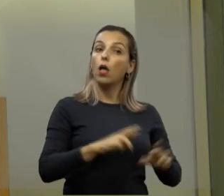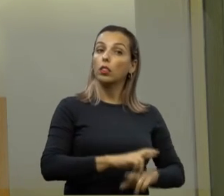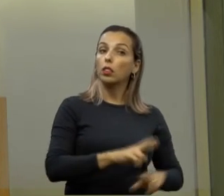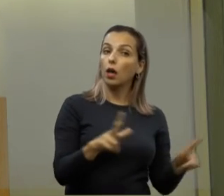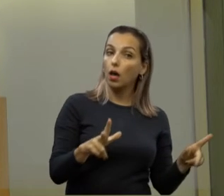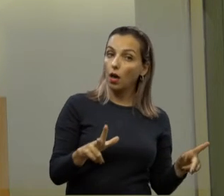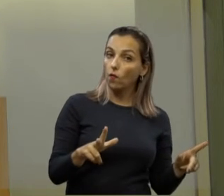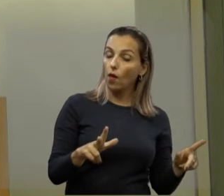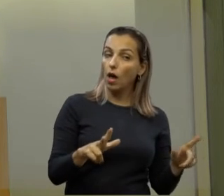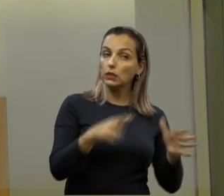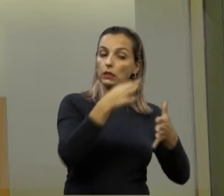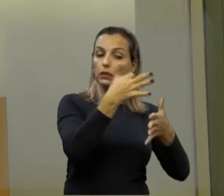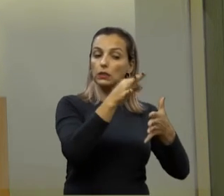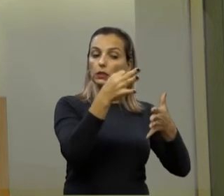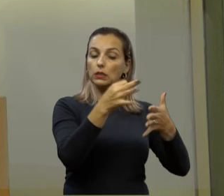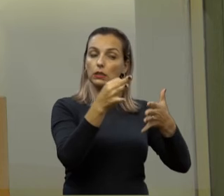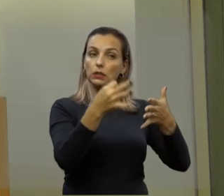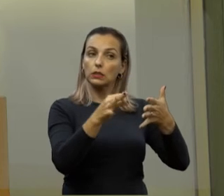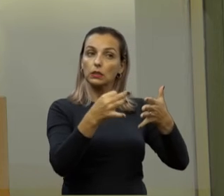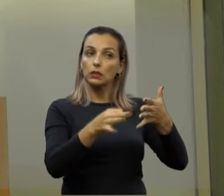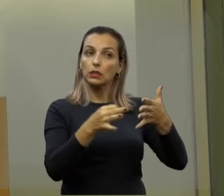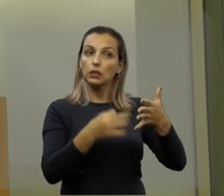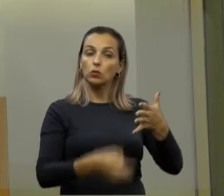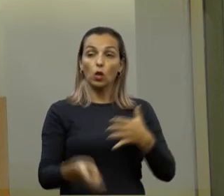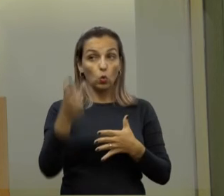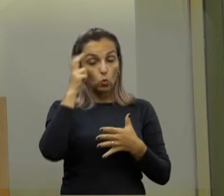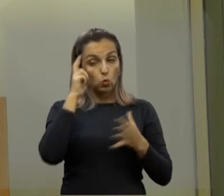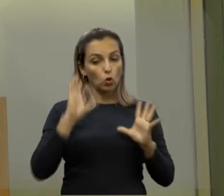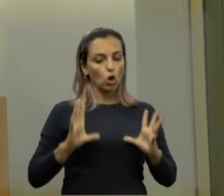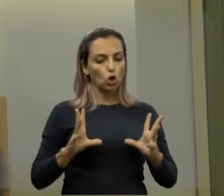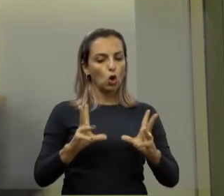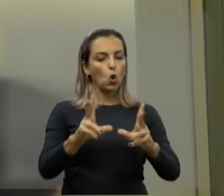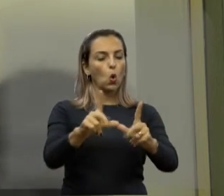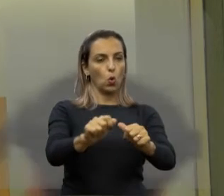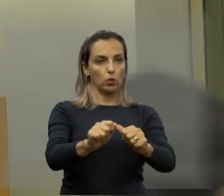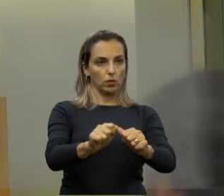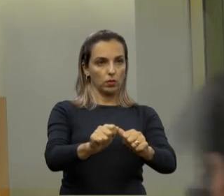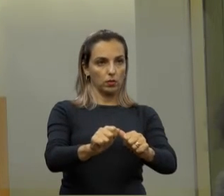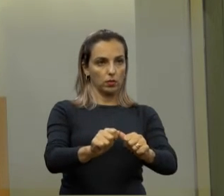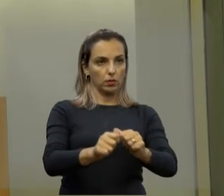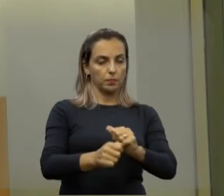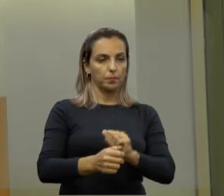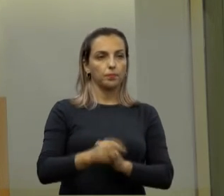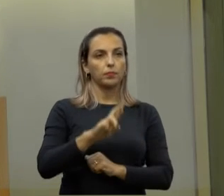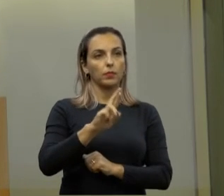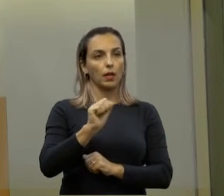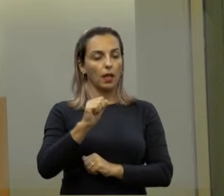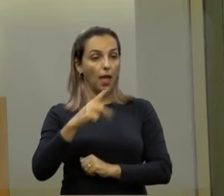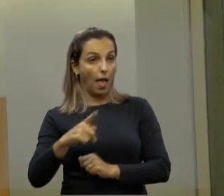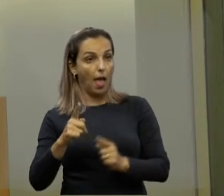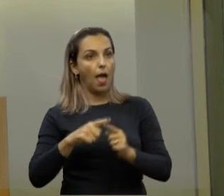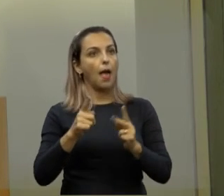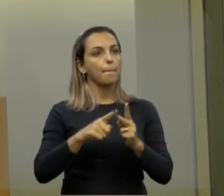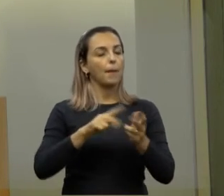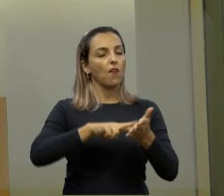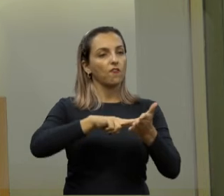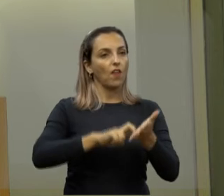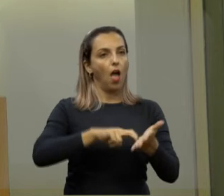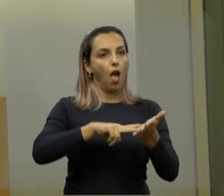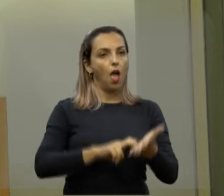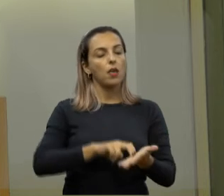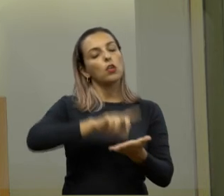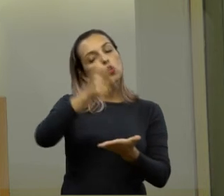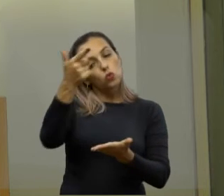tá especificado todas as culturas É tá bom né rap funk e outro já falei eu não